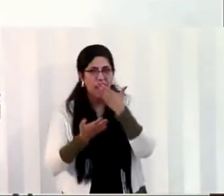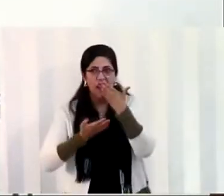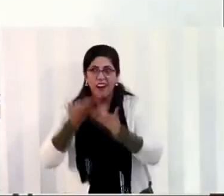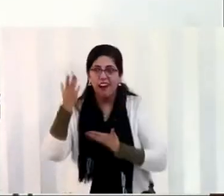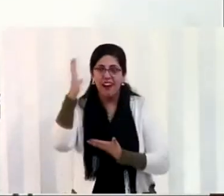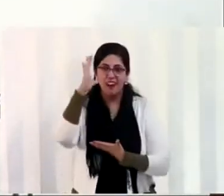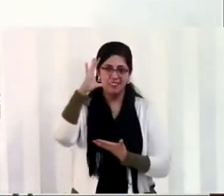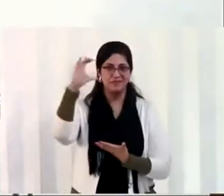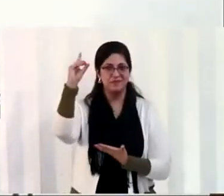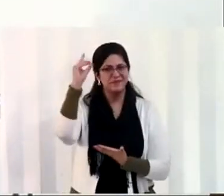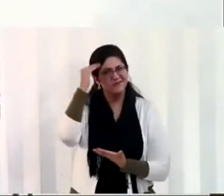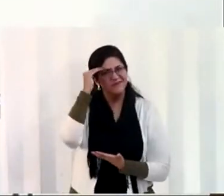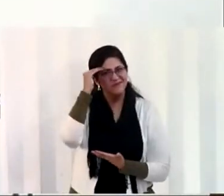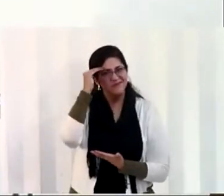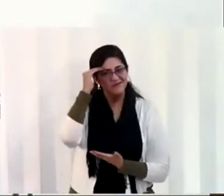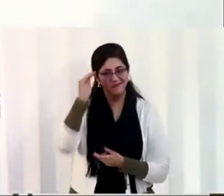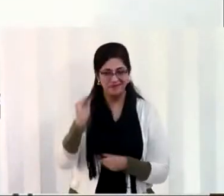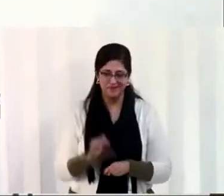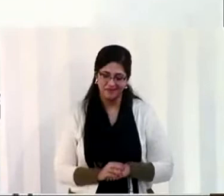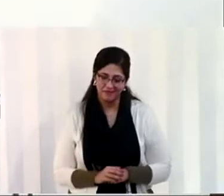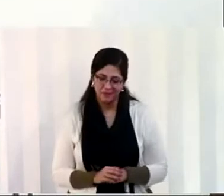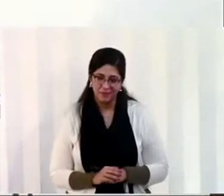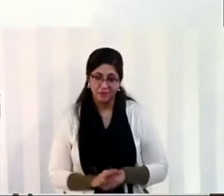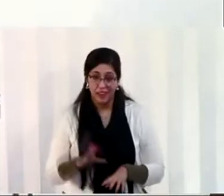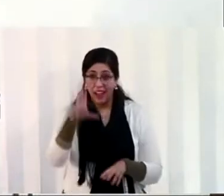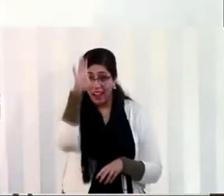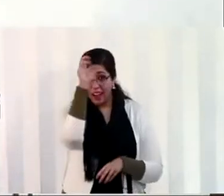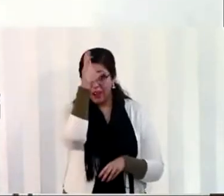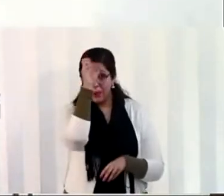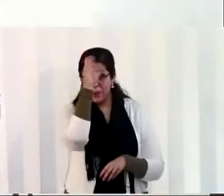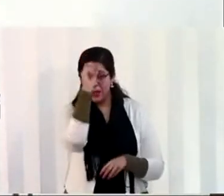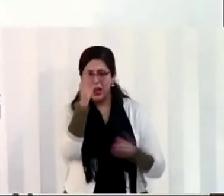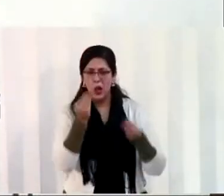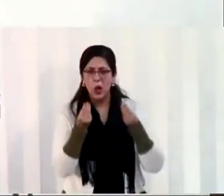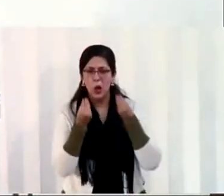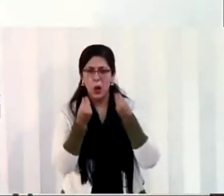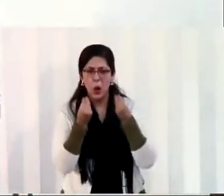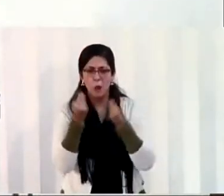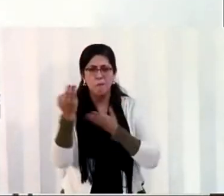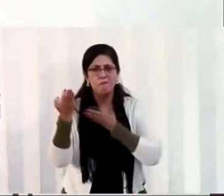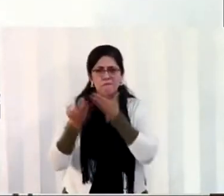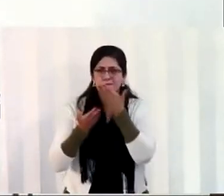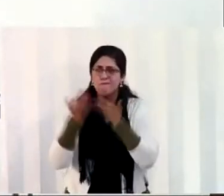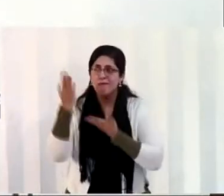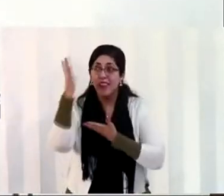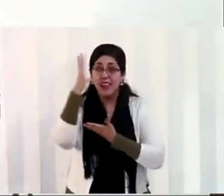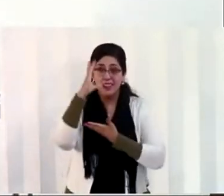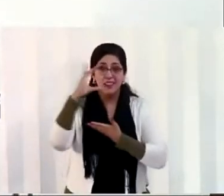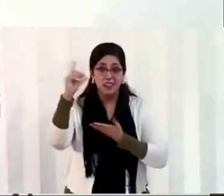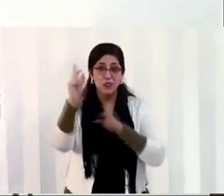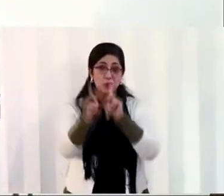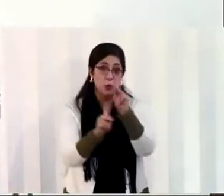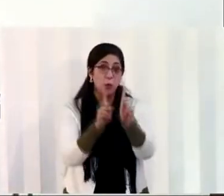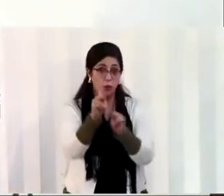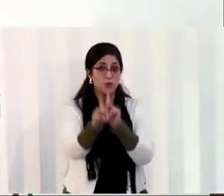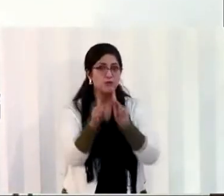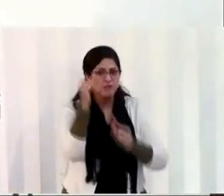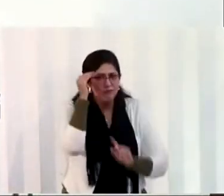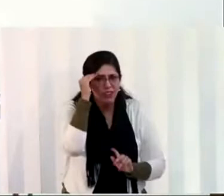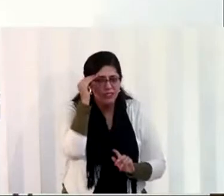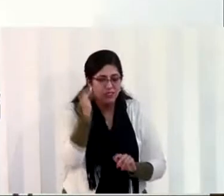povo. Vocês aprendendo como é o relacionamento de Deus com o seu povo. E